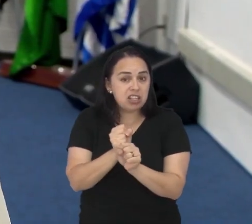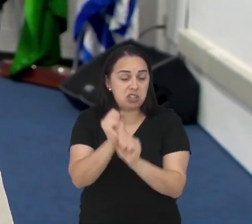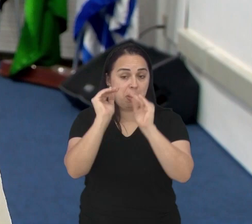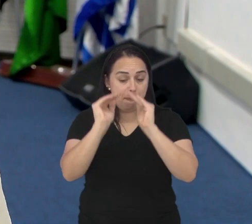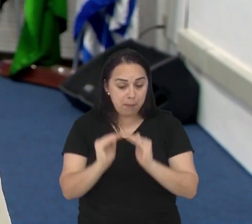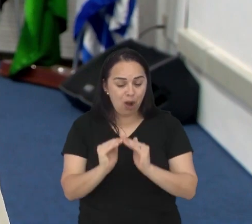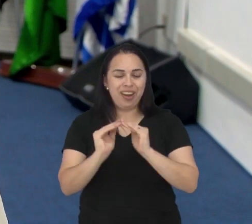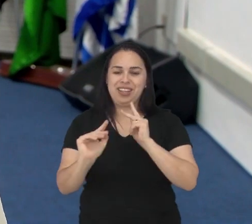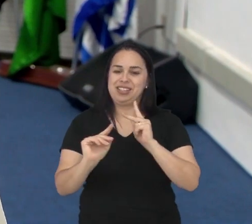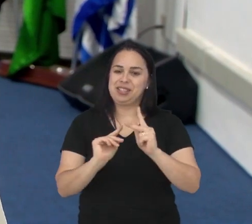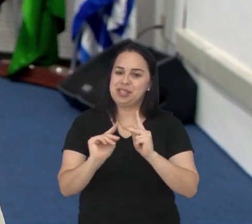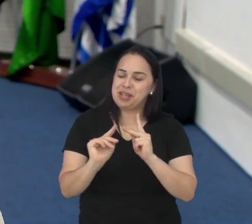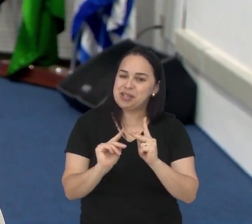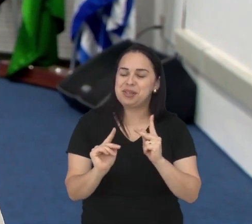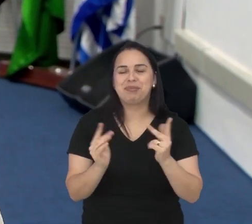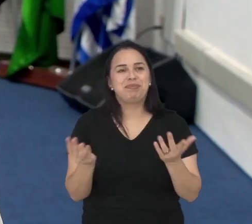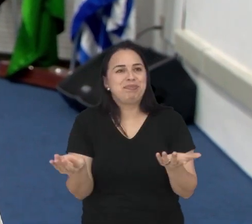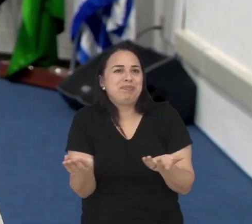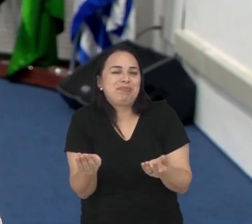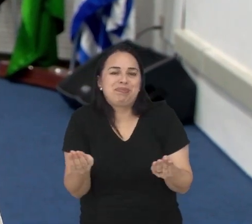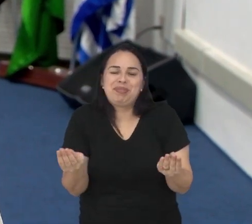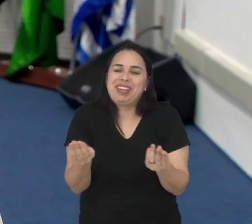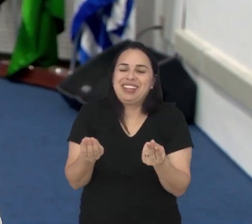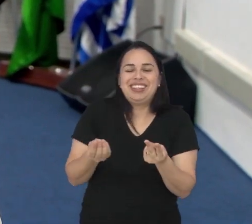de morar nesta cidade,